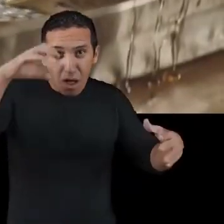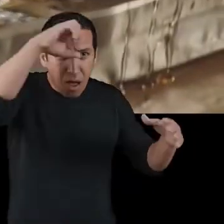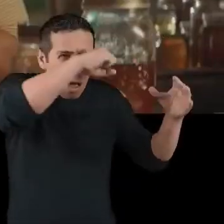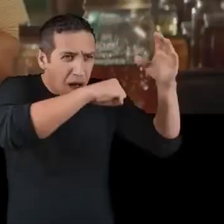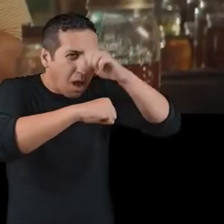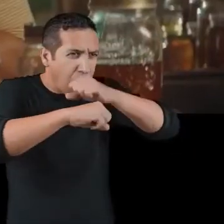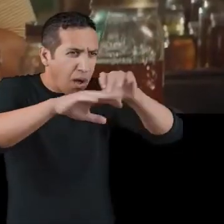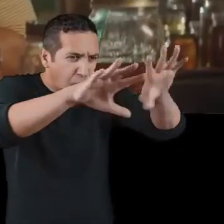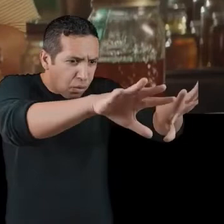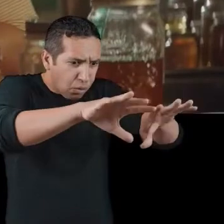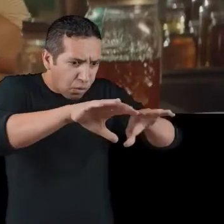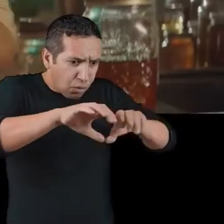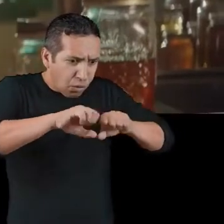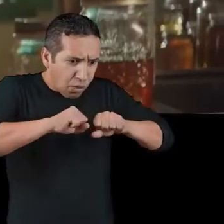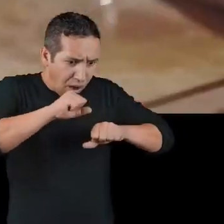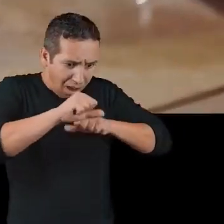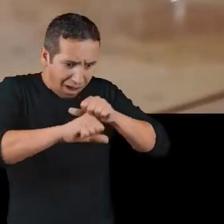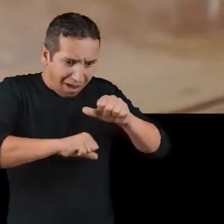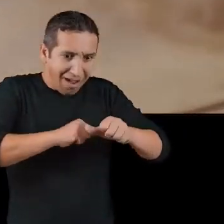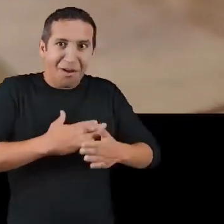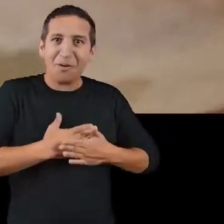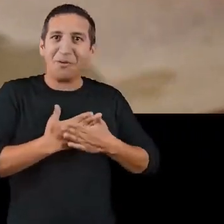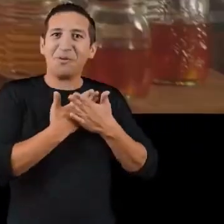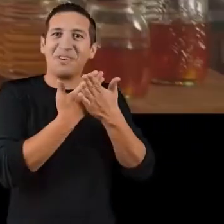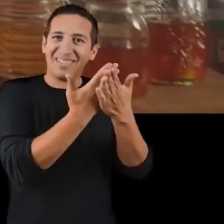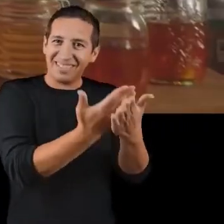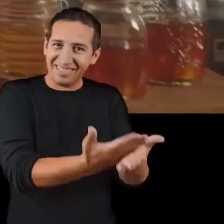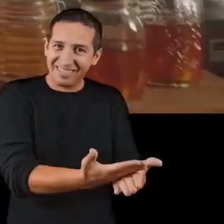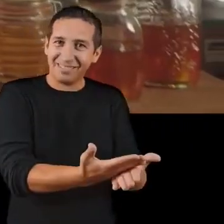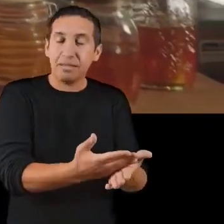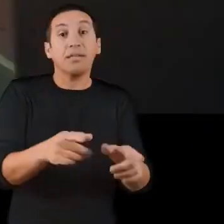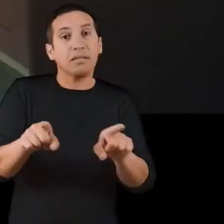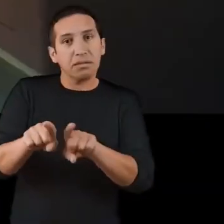Algumas vezes, esses aprendizados podem virar nossa paixão.